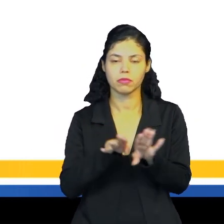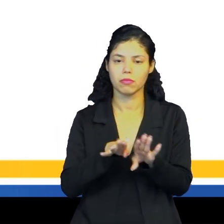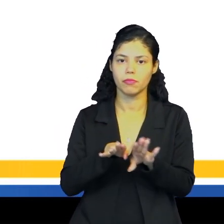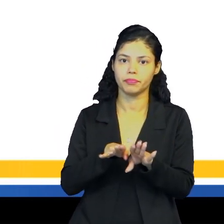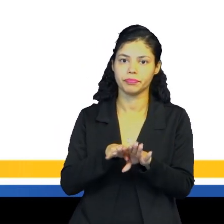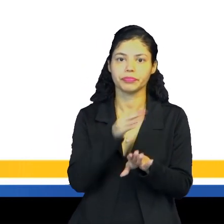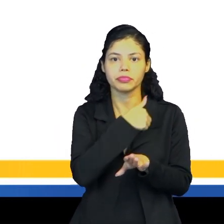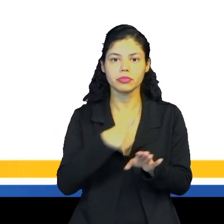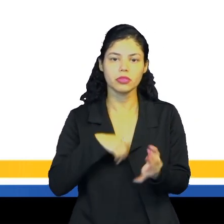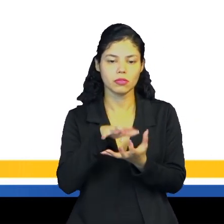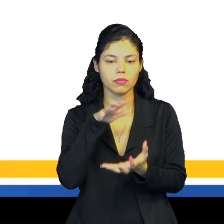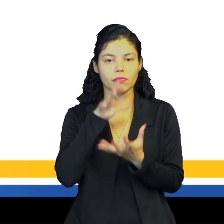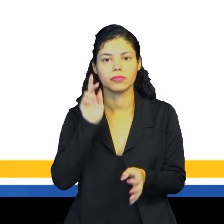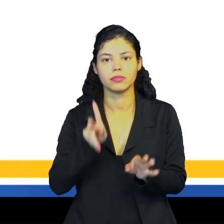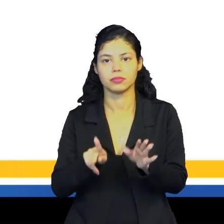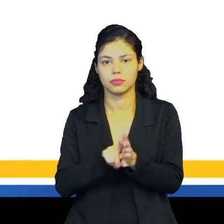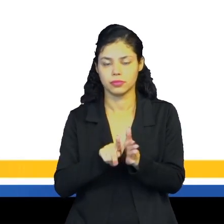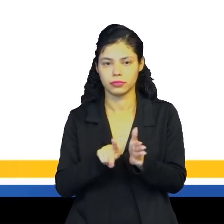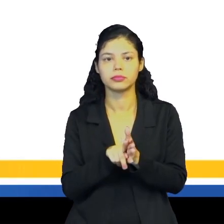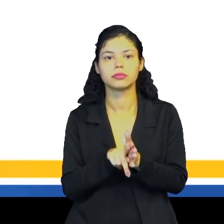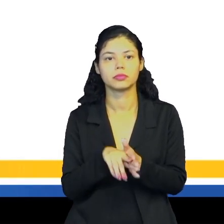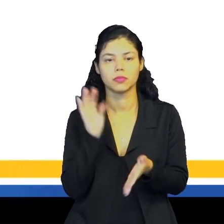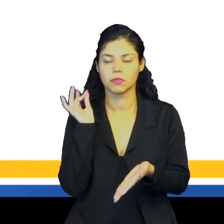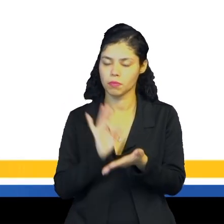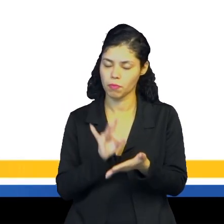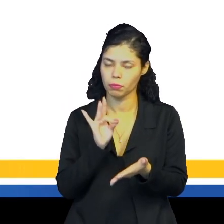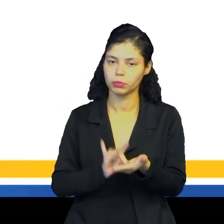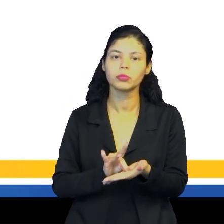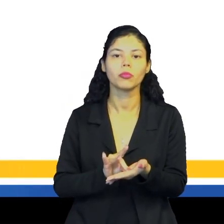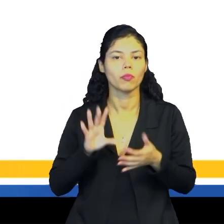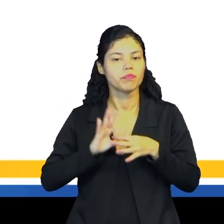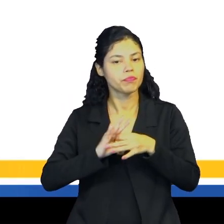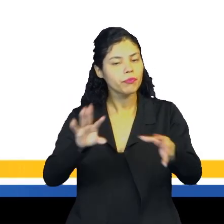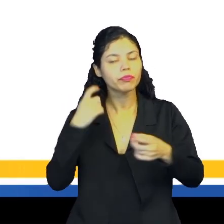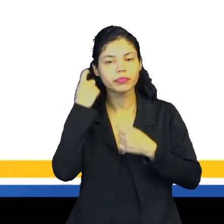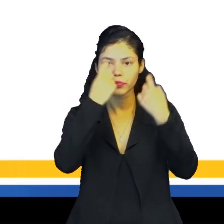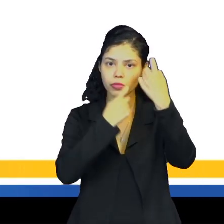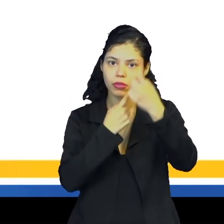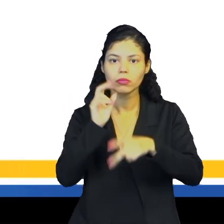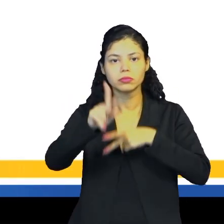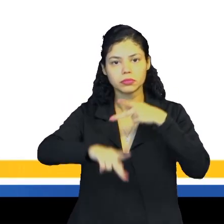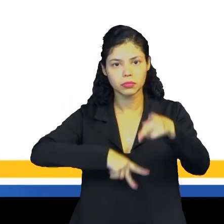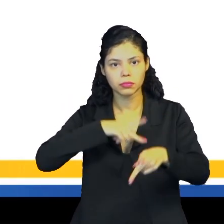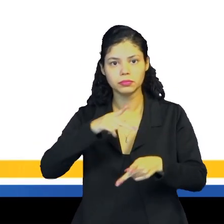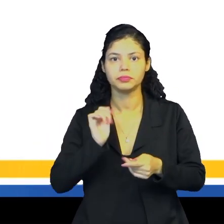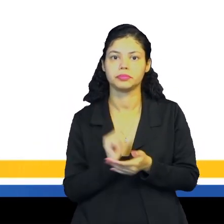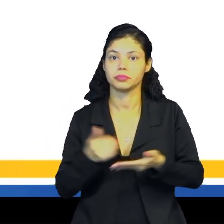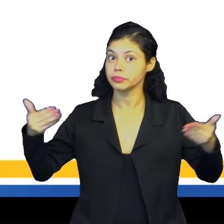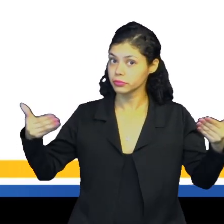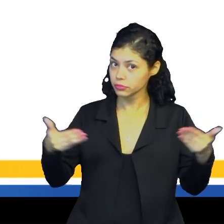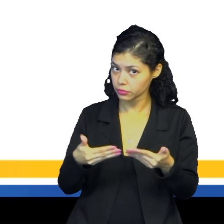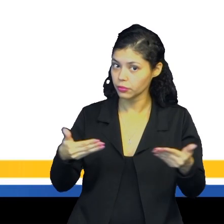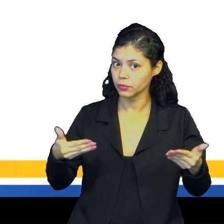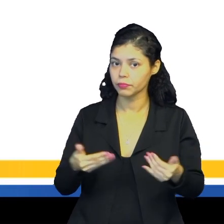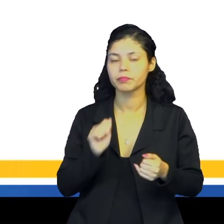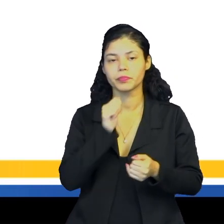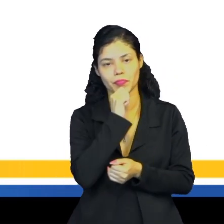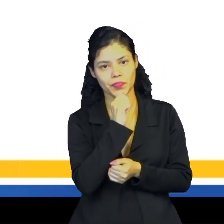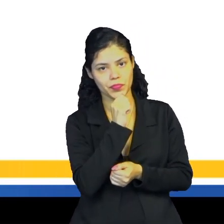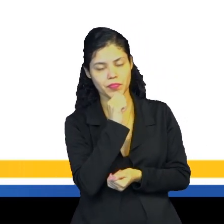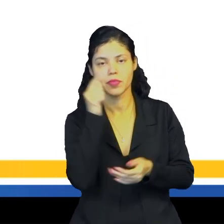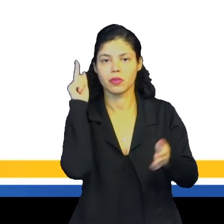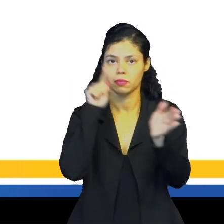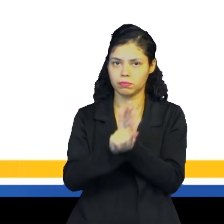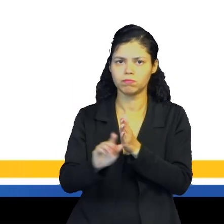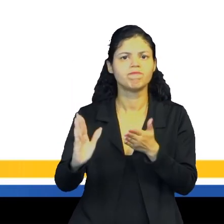muito bem a necessidade de um processo, de fato, né, que garanta a liberdade de expressão da população. Hoje, ainda que